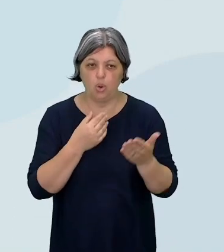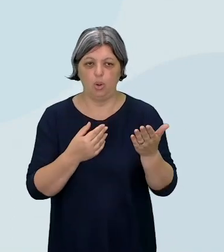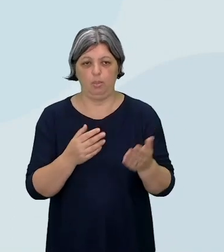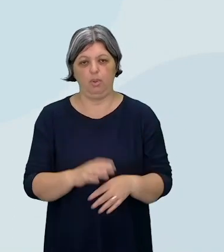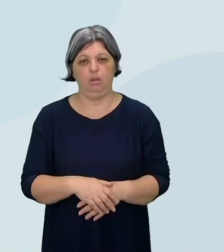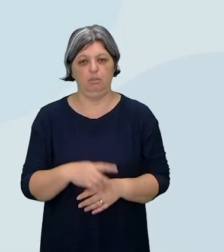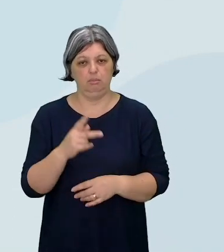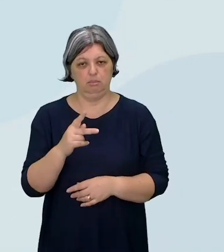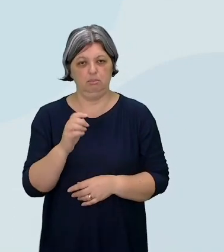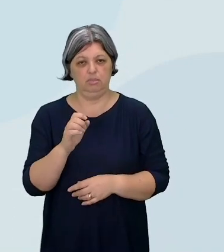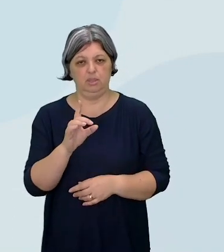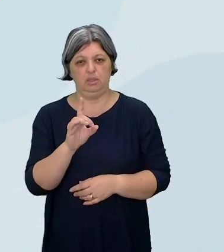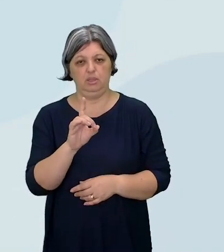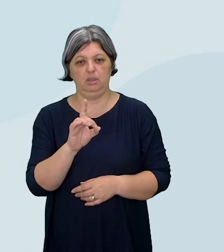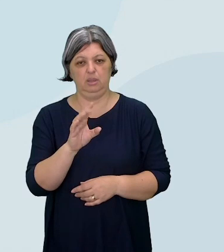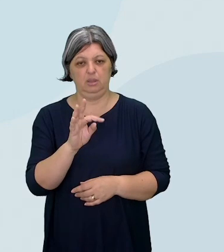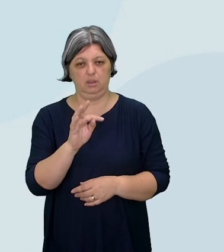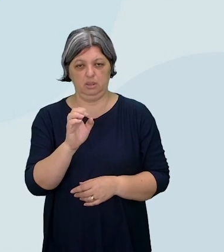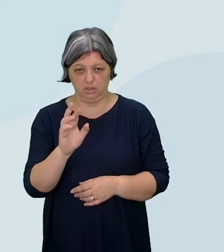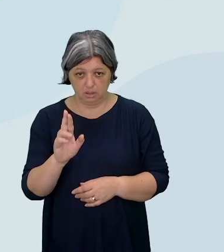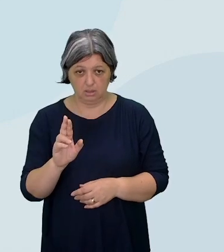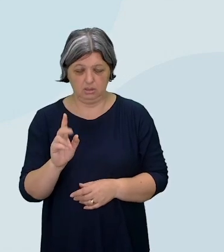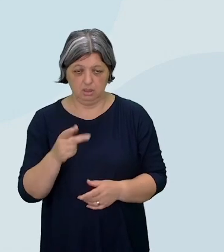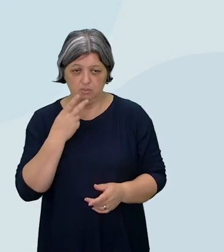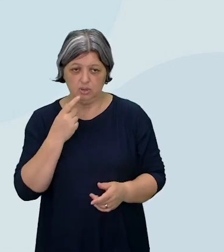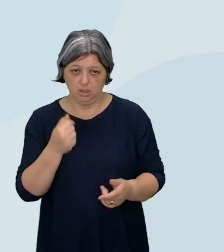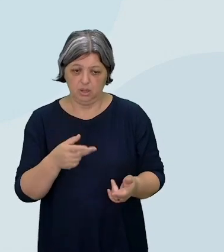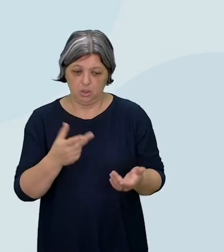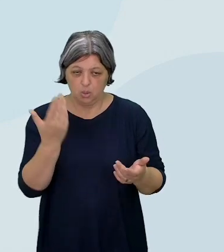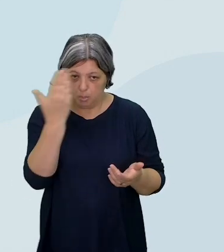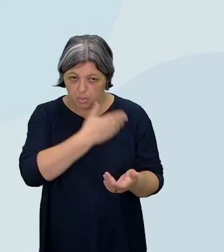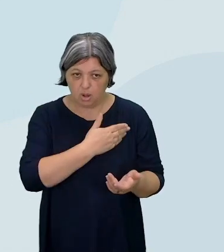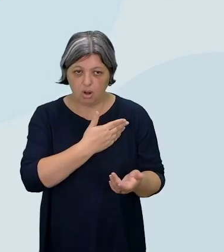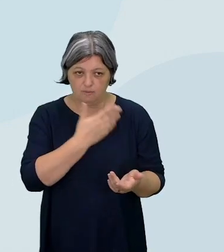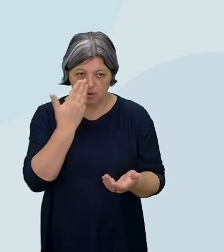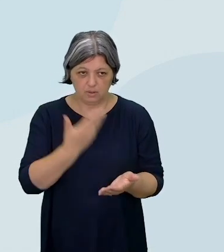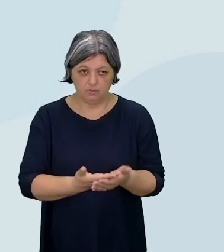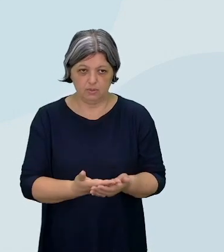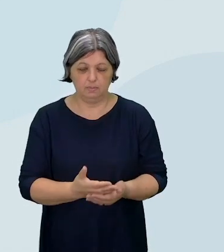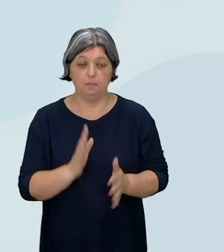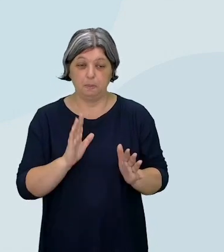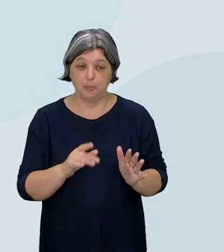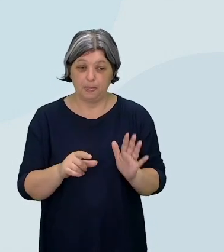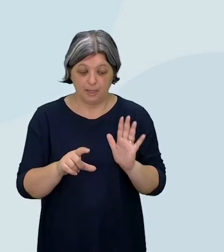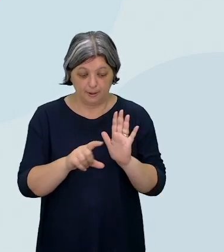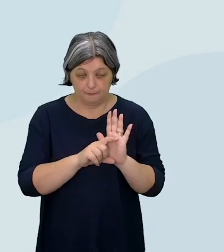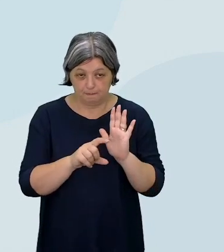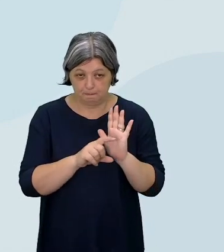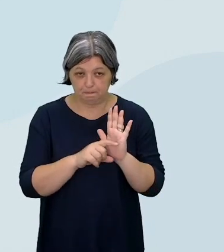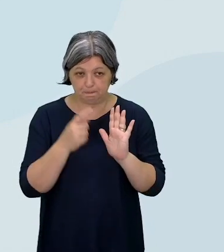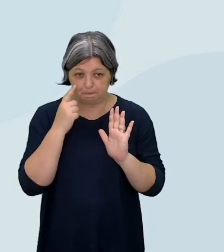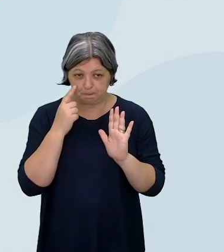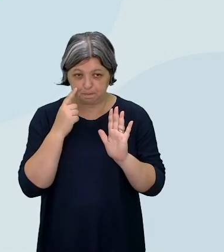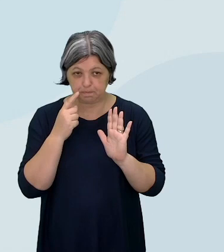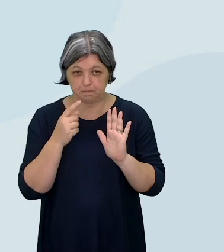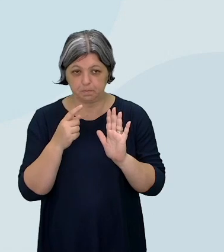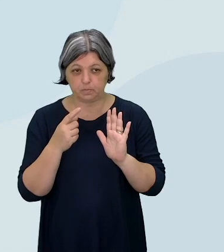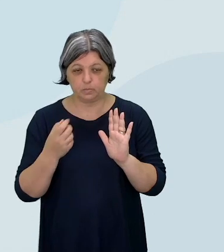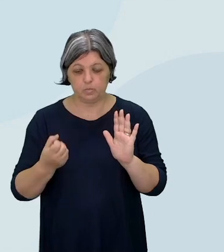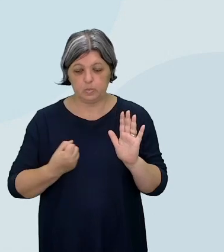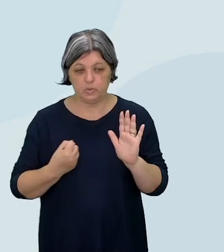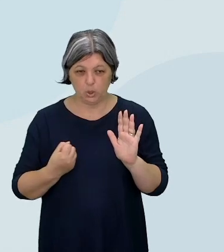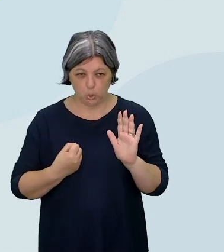Milk. E é isso, então eu tô te dando uma fonte confiável. Só que aqui embaixo, eu falo, em termos